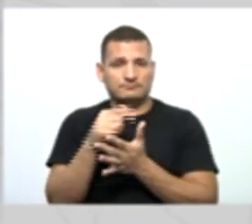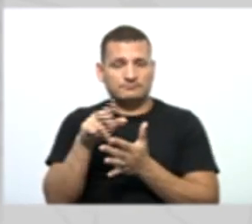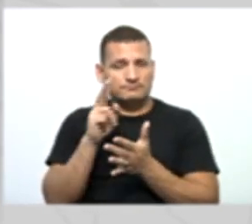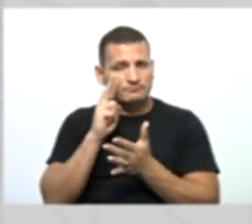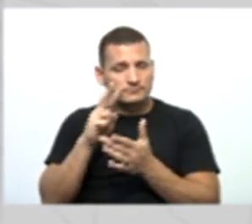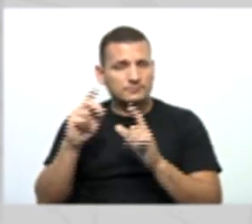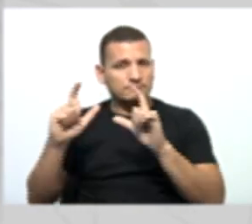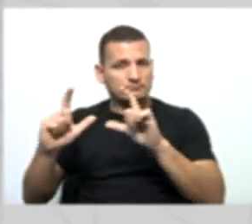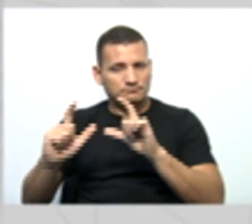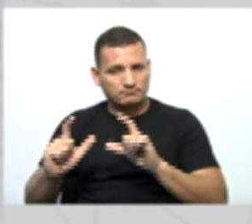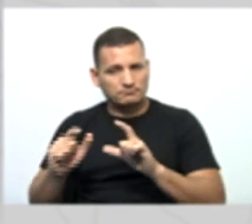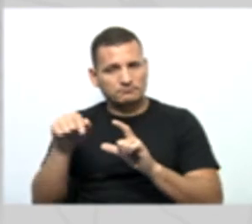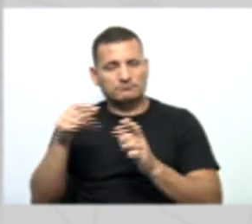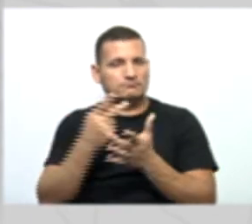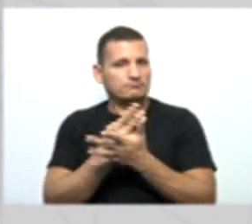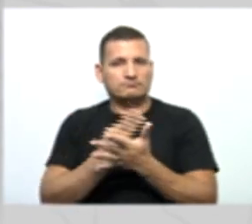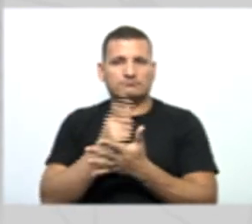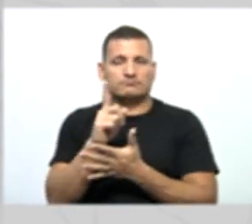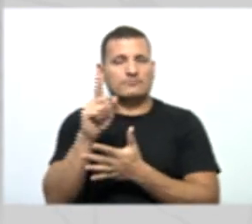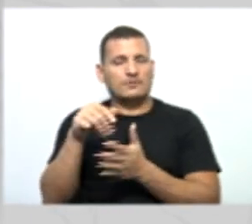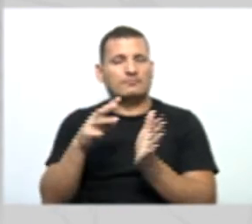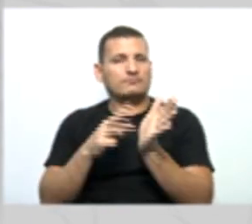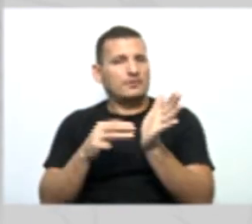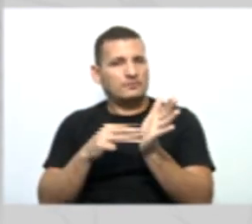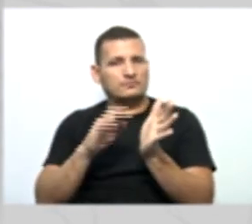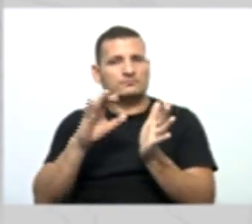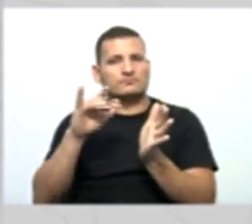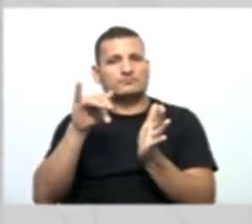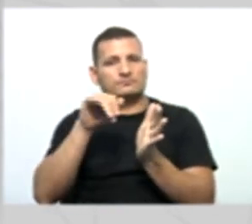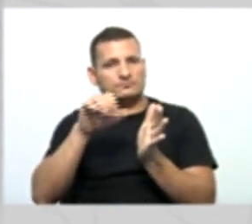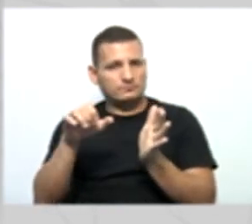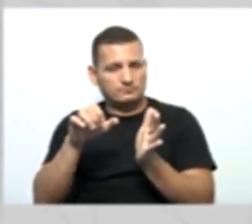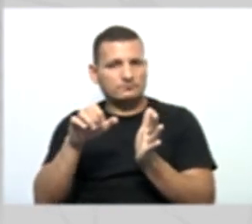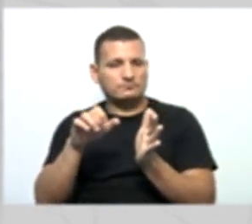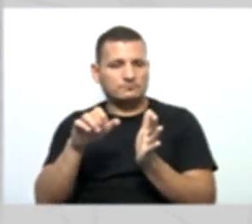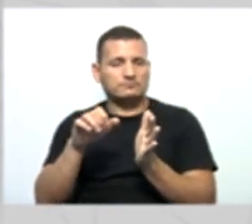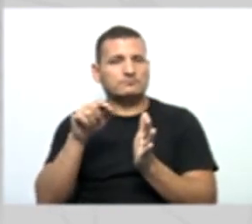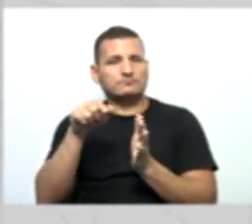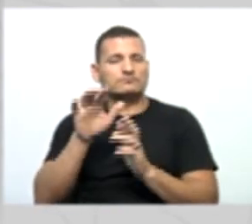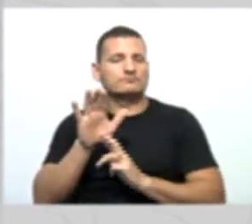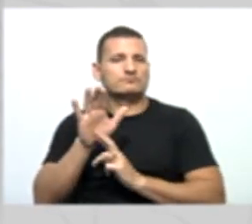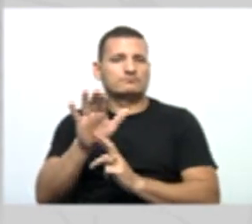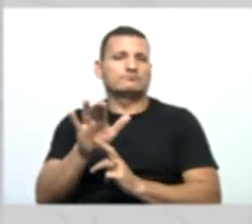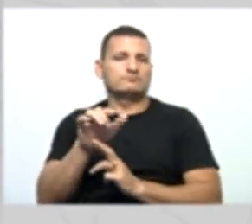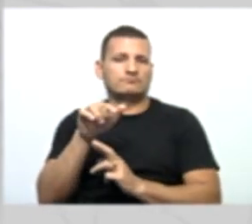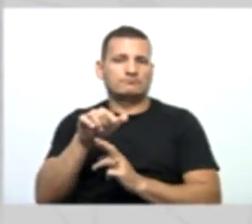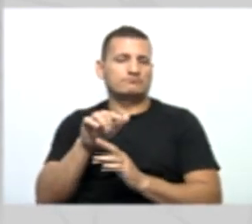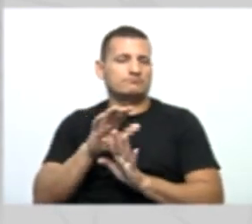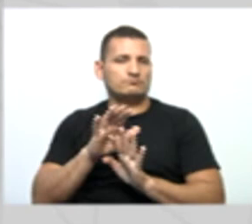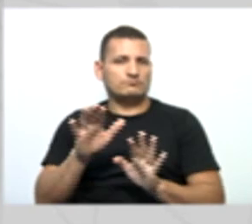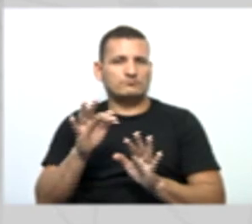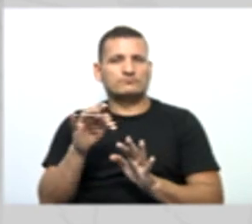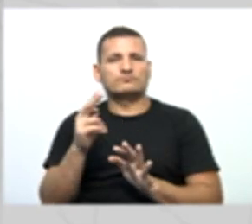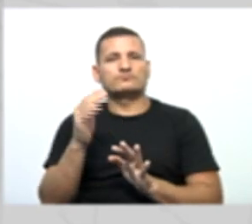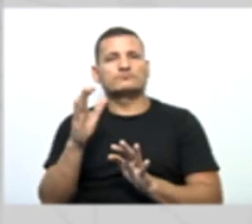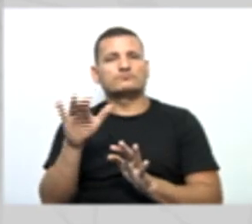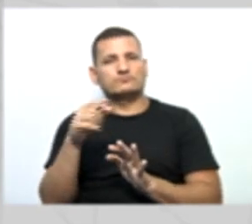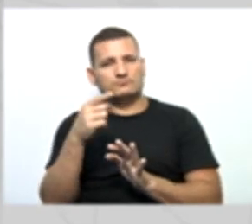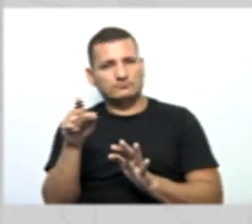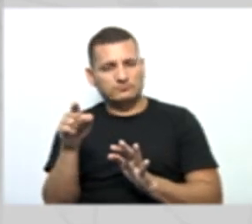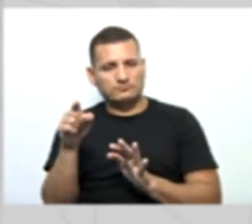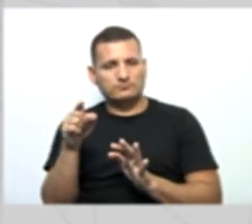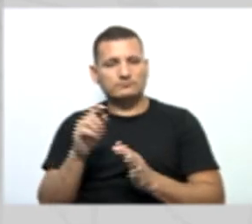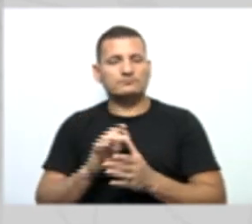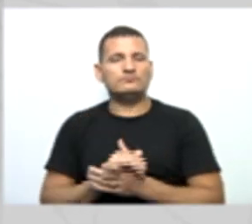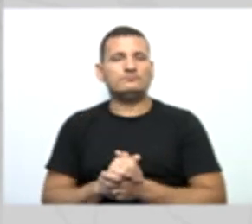errado. Nós estamos nos referindo aos nossos métodos de classe, que a sua representação é bem semelhante à representação das